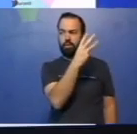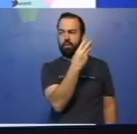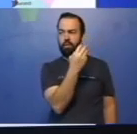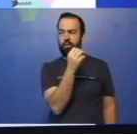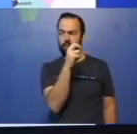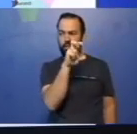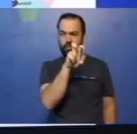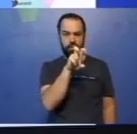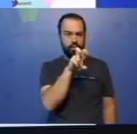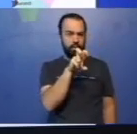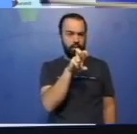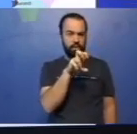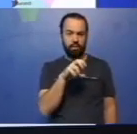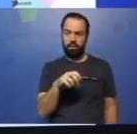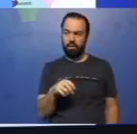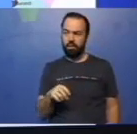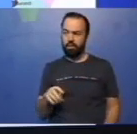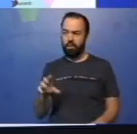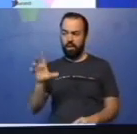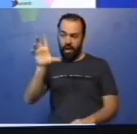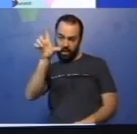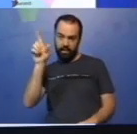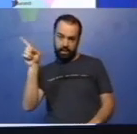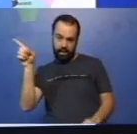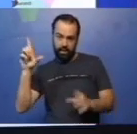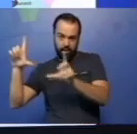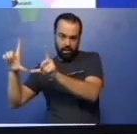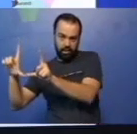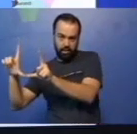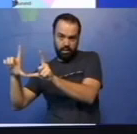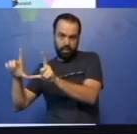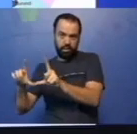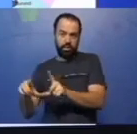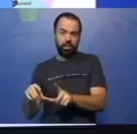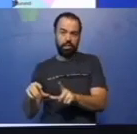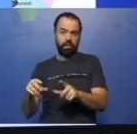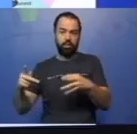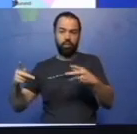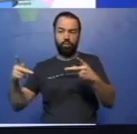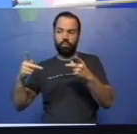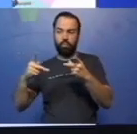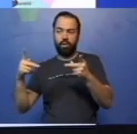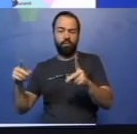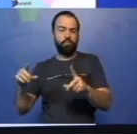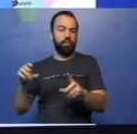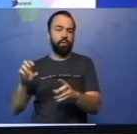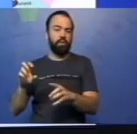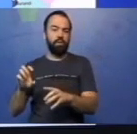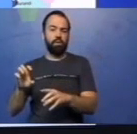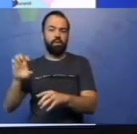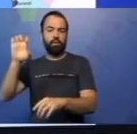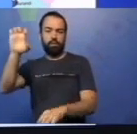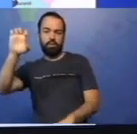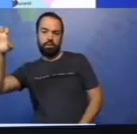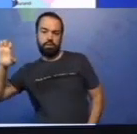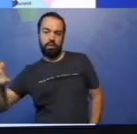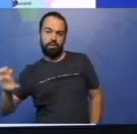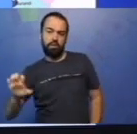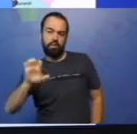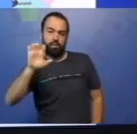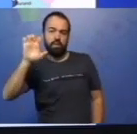dobro dessas regiões étnicas, e aqui nós temos o atual mapa político, né, do continente